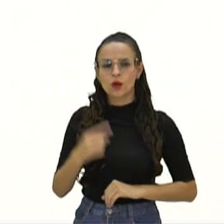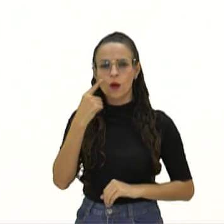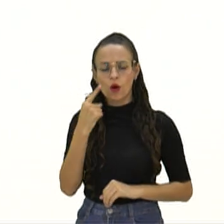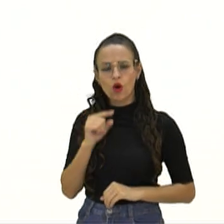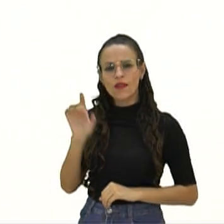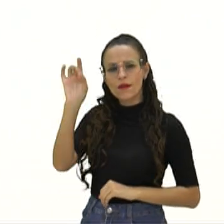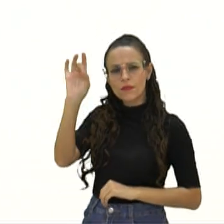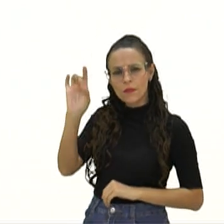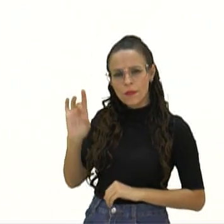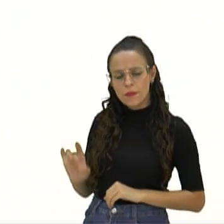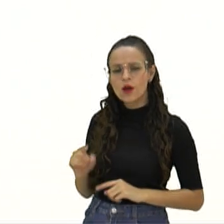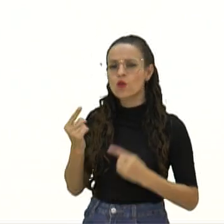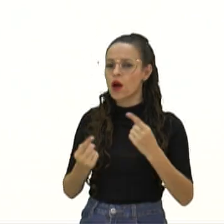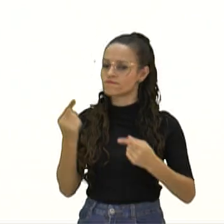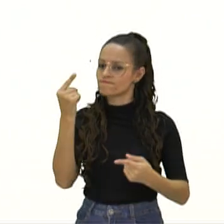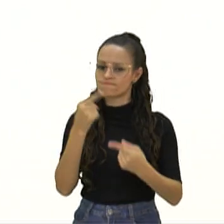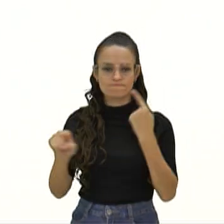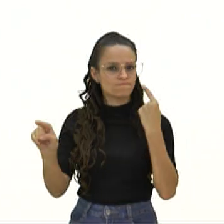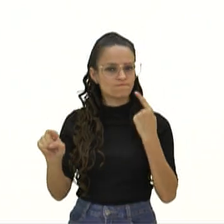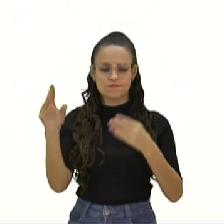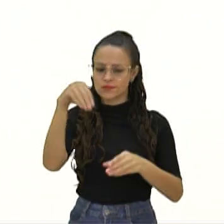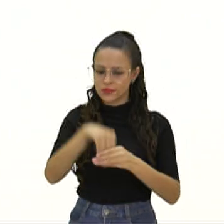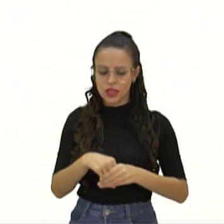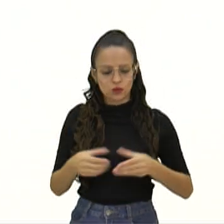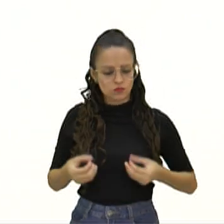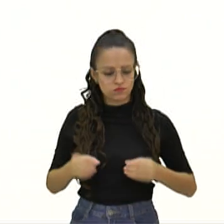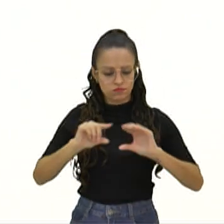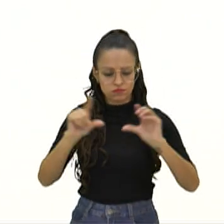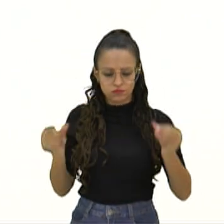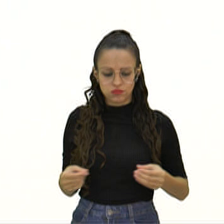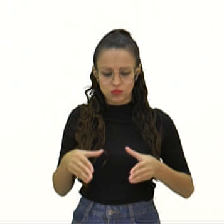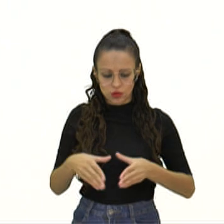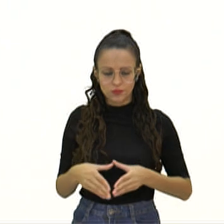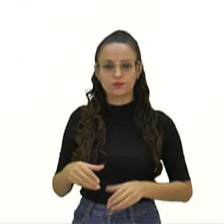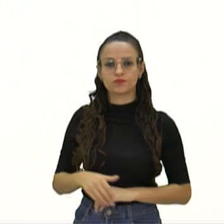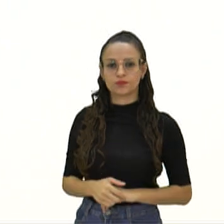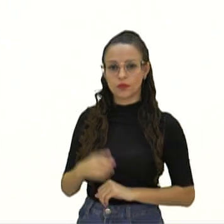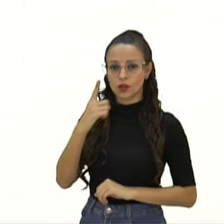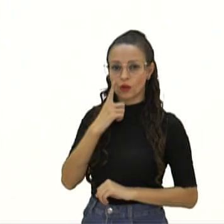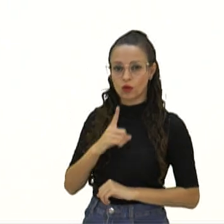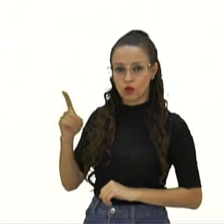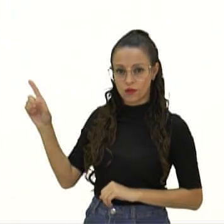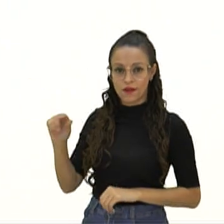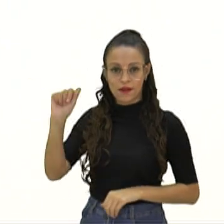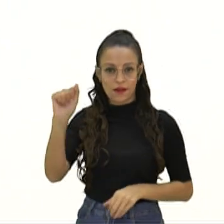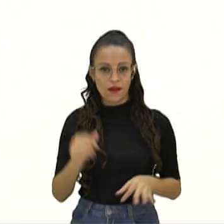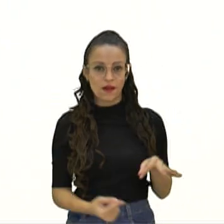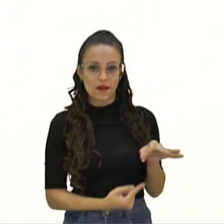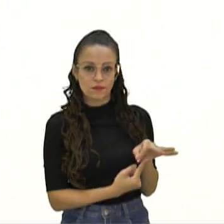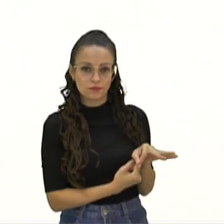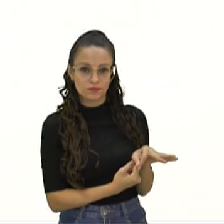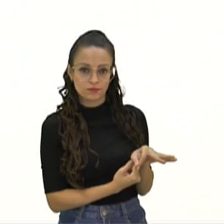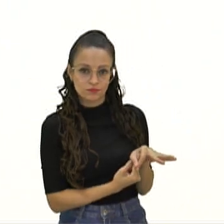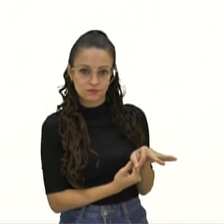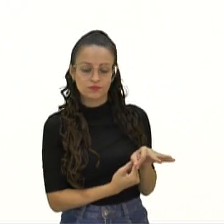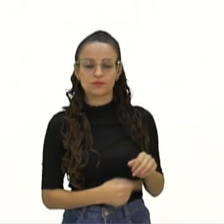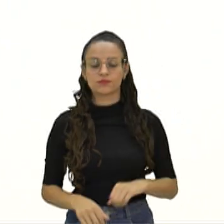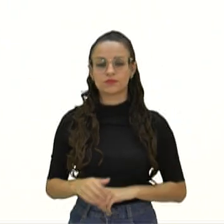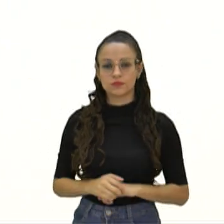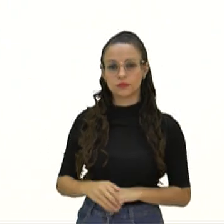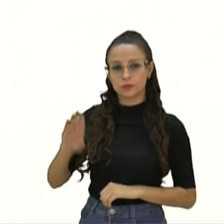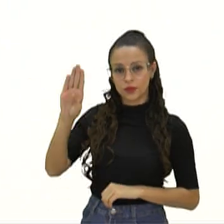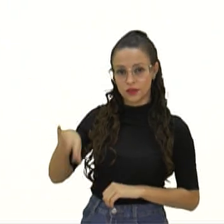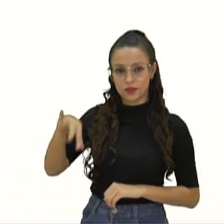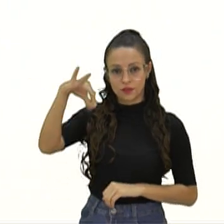abaixo, qual deles não faz parte desse sistema? Letra A, o clitóris. Letra B, a